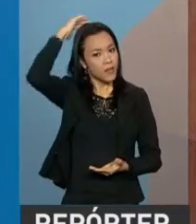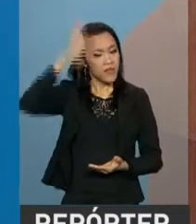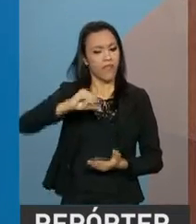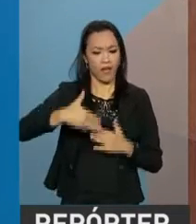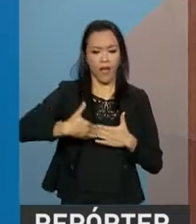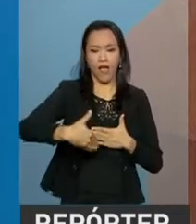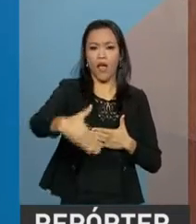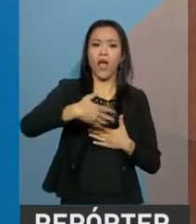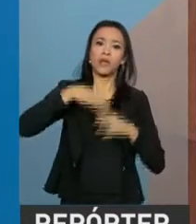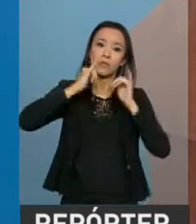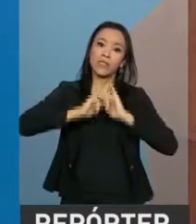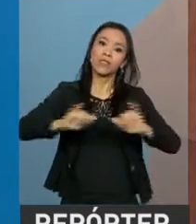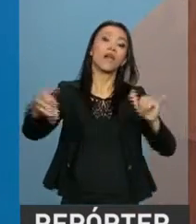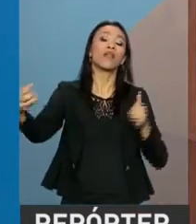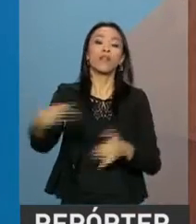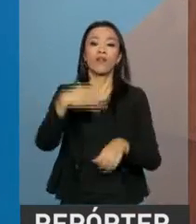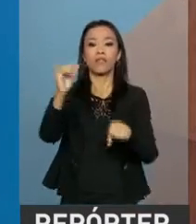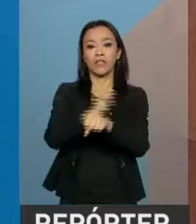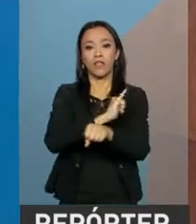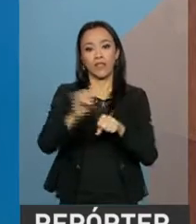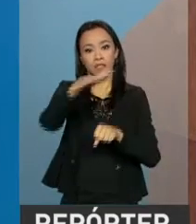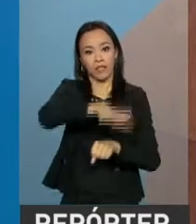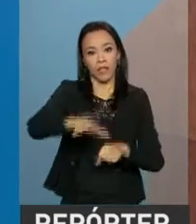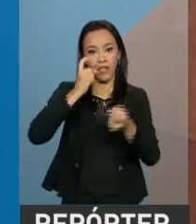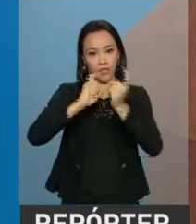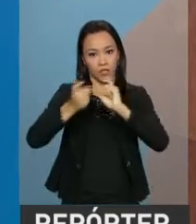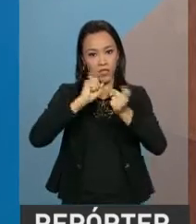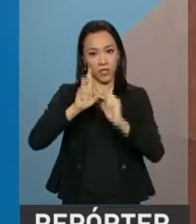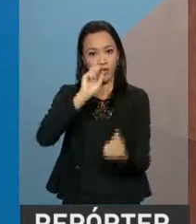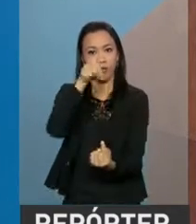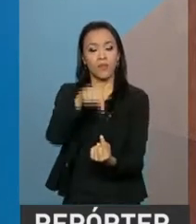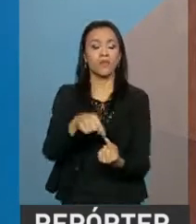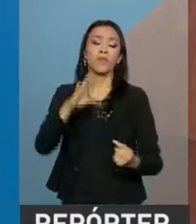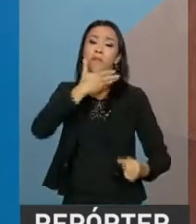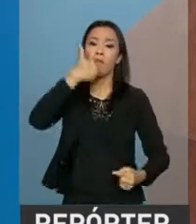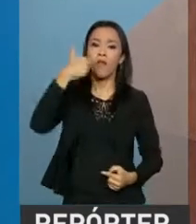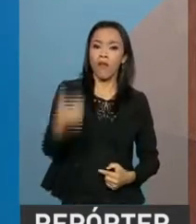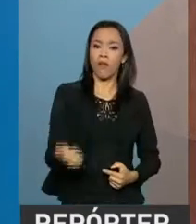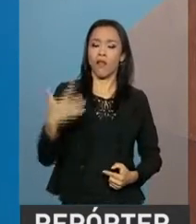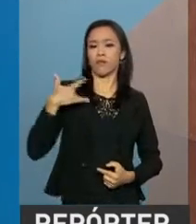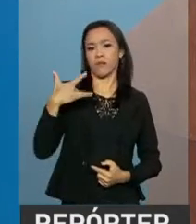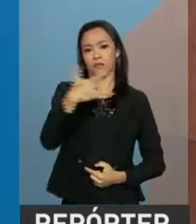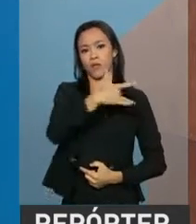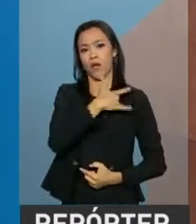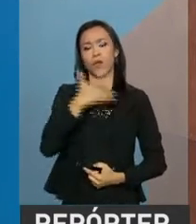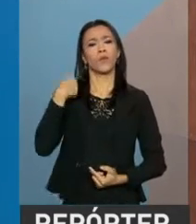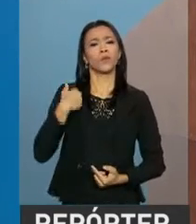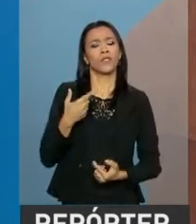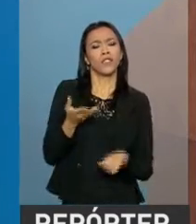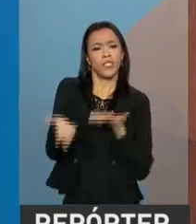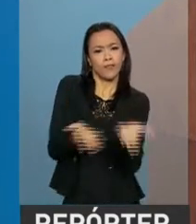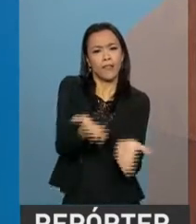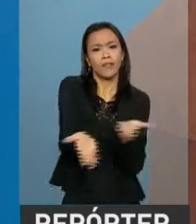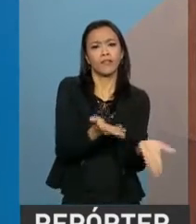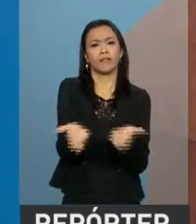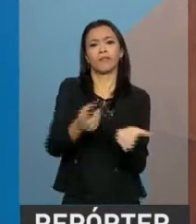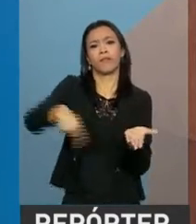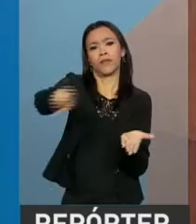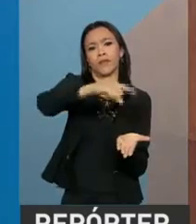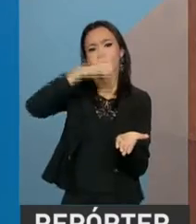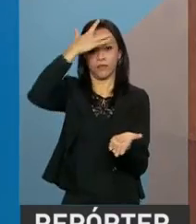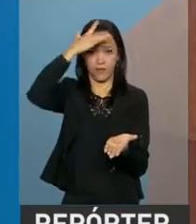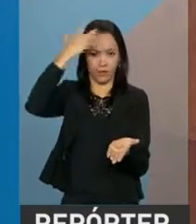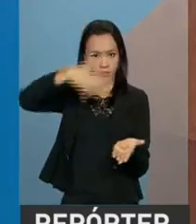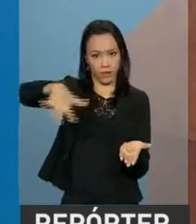anuncia novas medidas de gestão para melhorar a saúde pública reforçar e qualificar o atendimento à